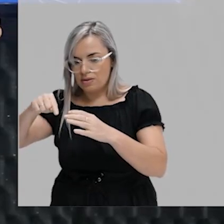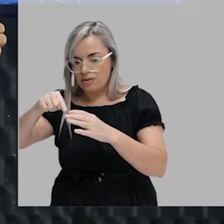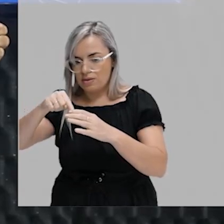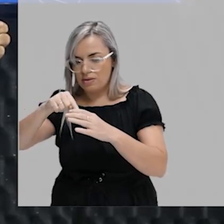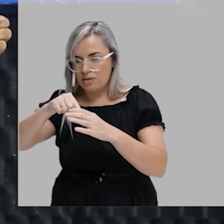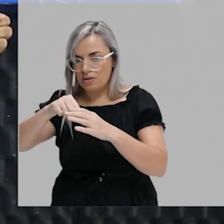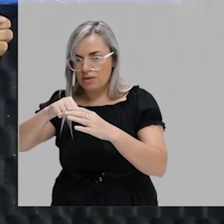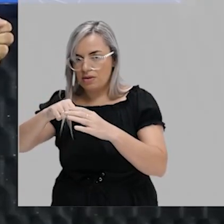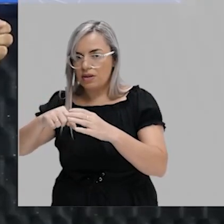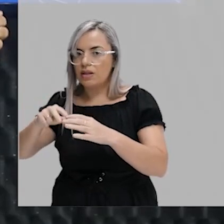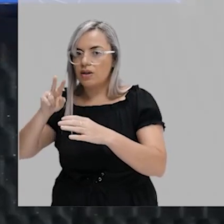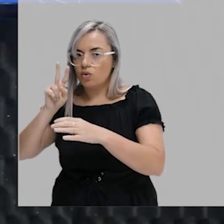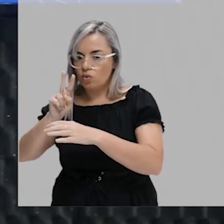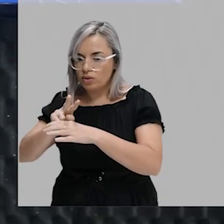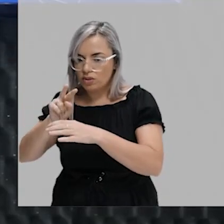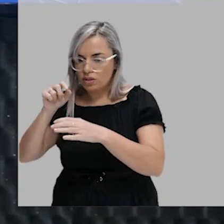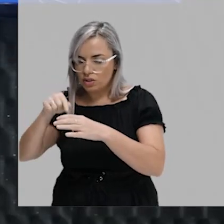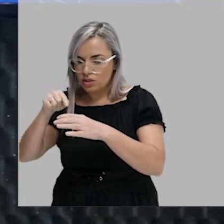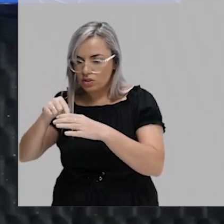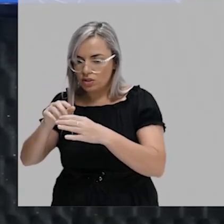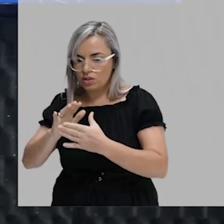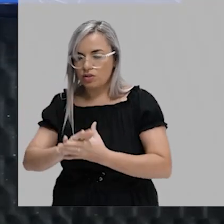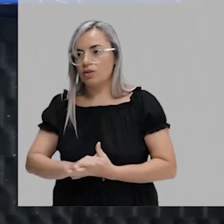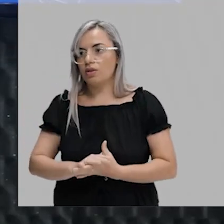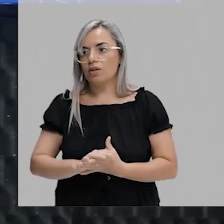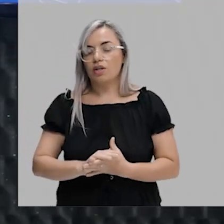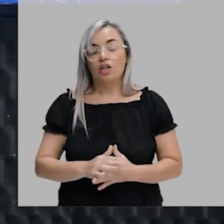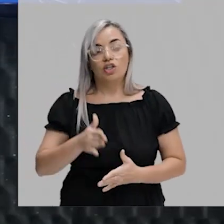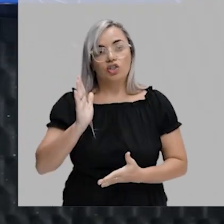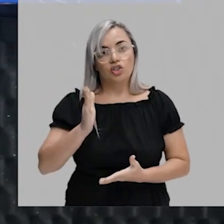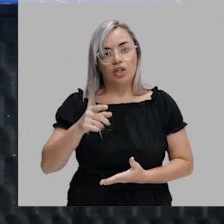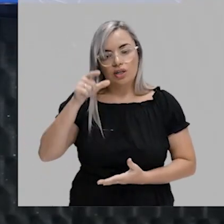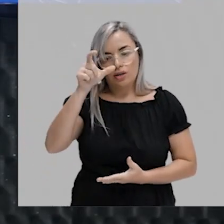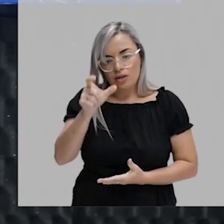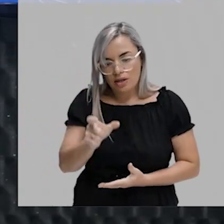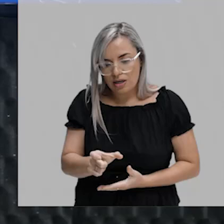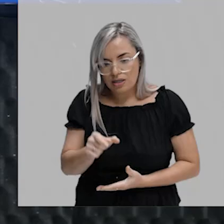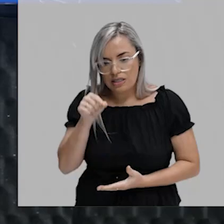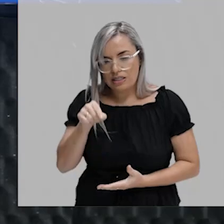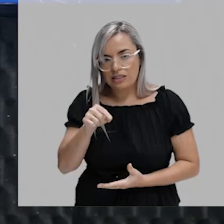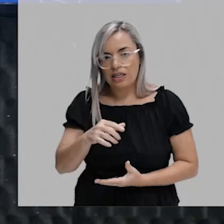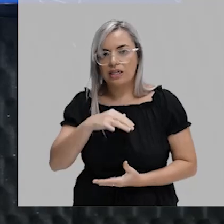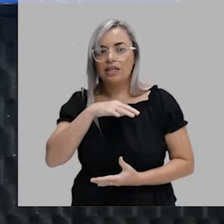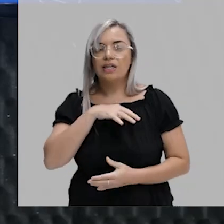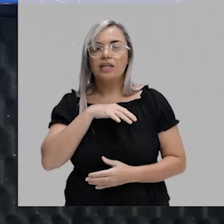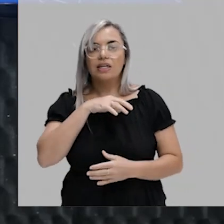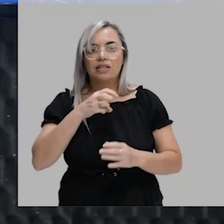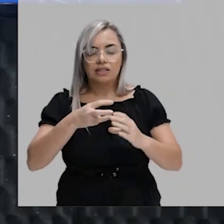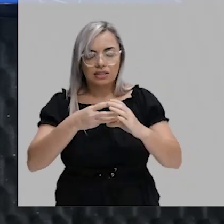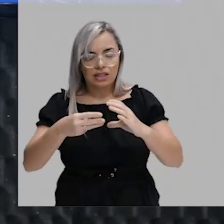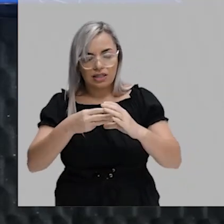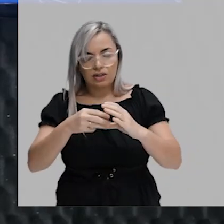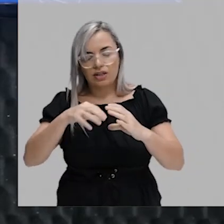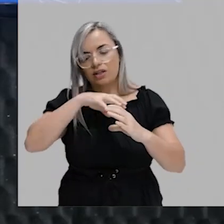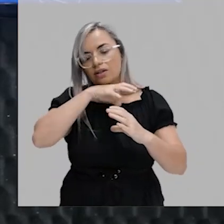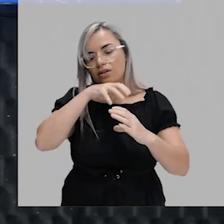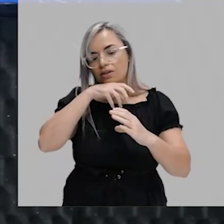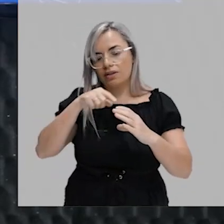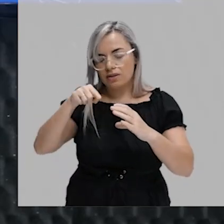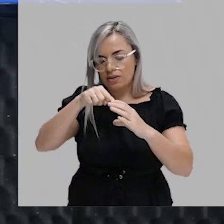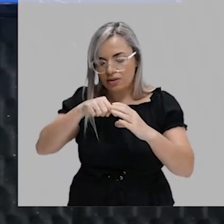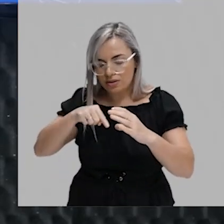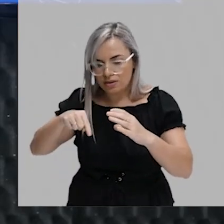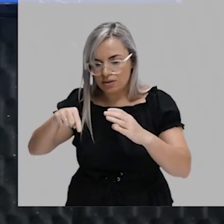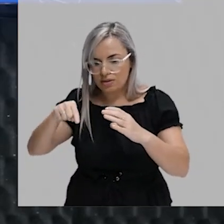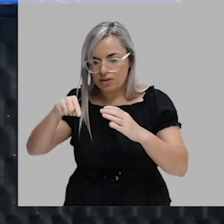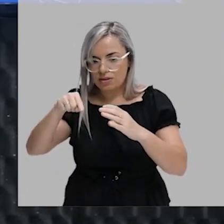quê? Plasmolizada. Se eu colocar a célula animal no meio menos concentrado, quer dizer que o meio interno vai ficar